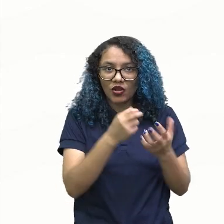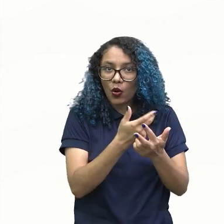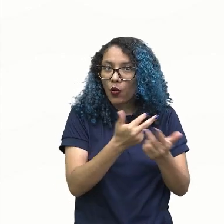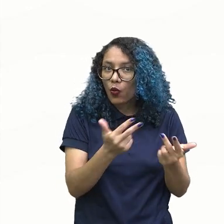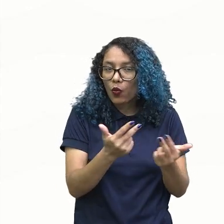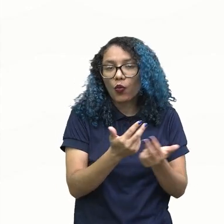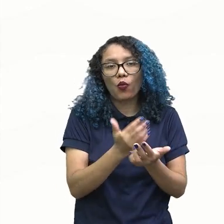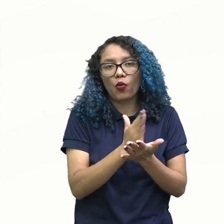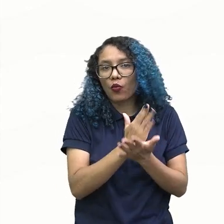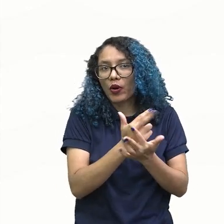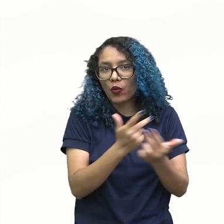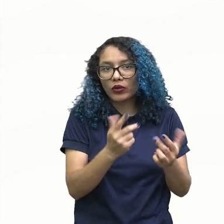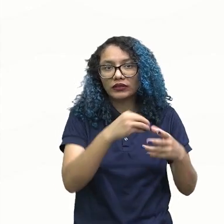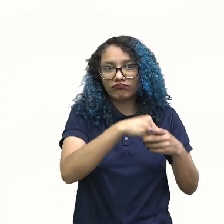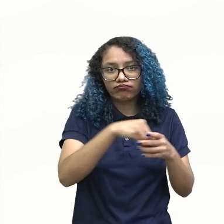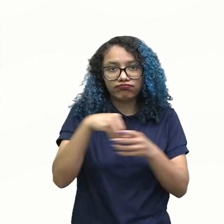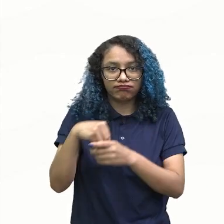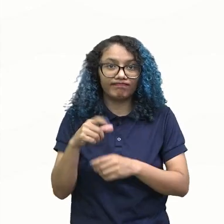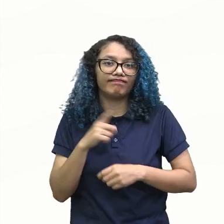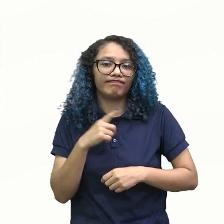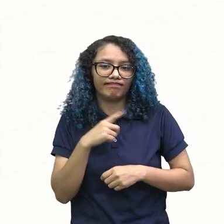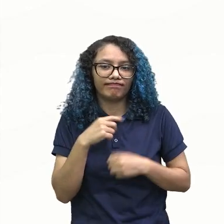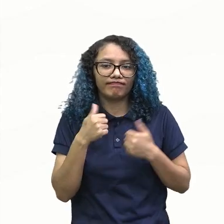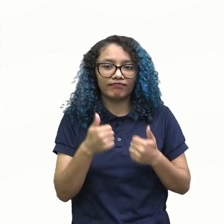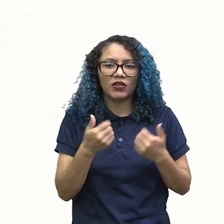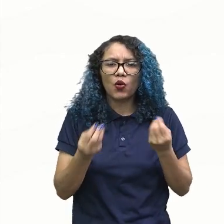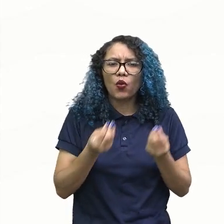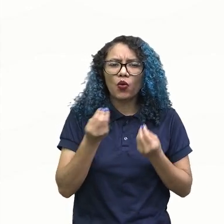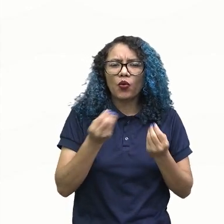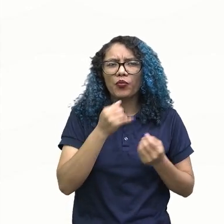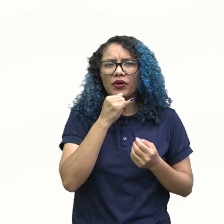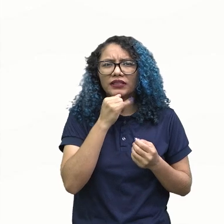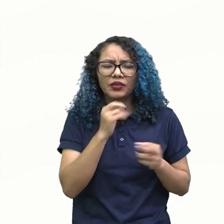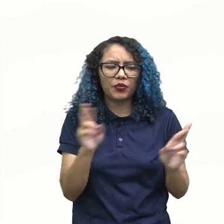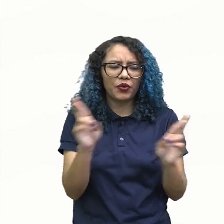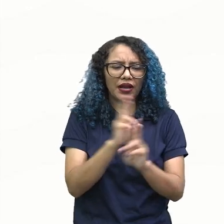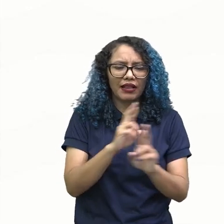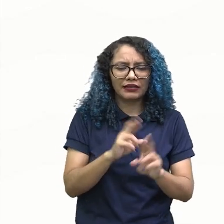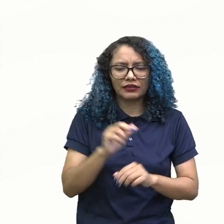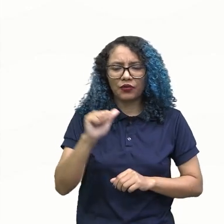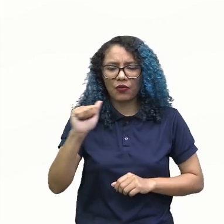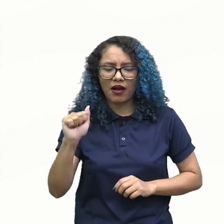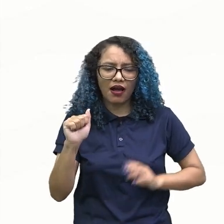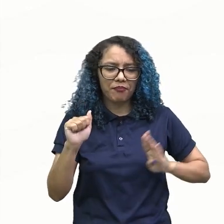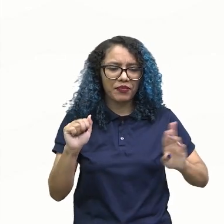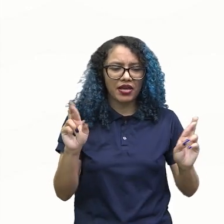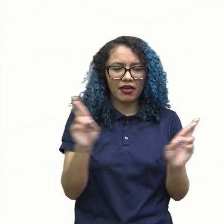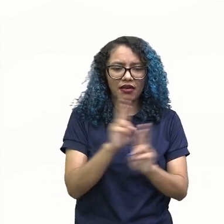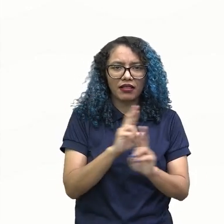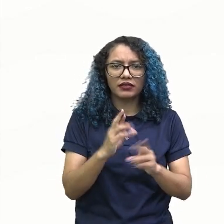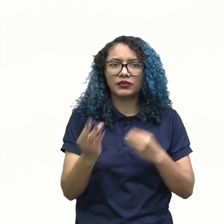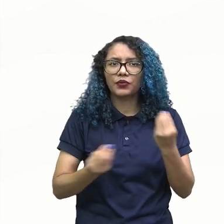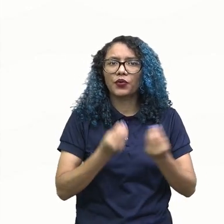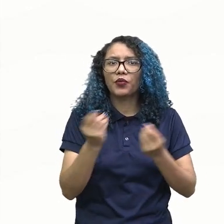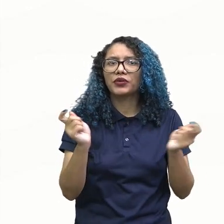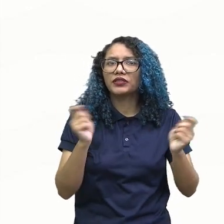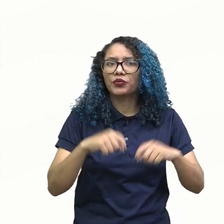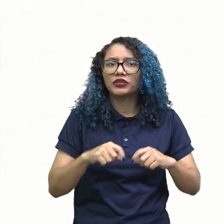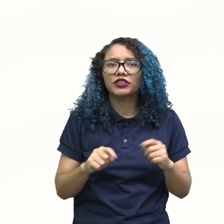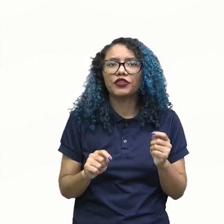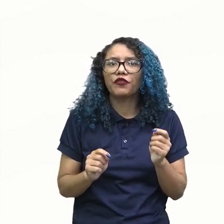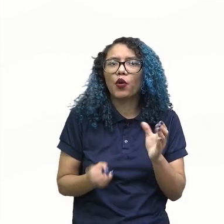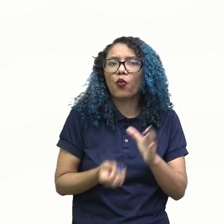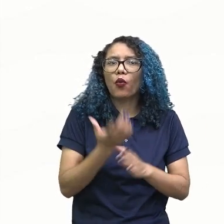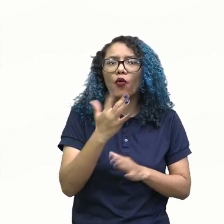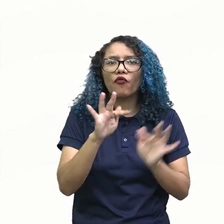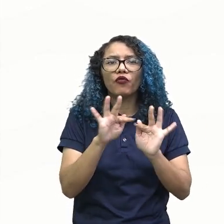função ali de A em B? Como é que o conjunto A vai conversar com o conjunto B para que se tenha ali uma função?